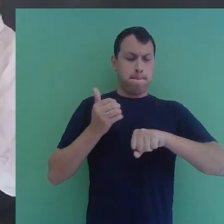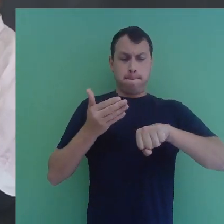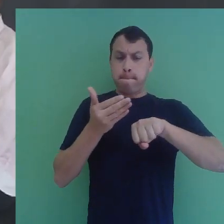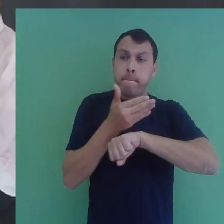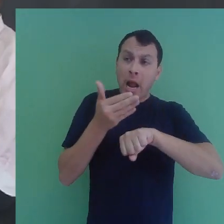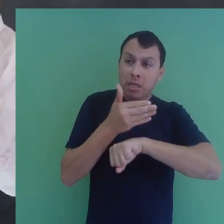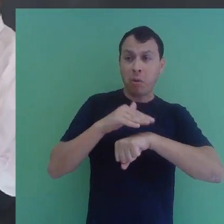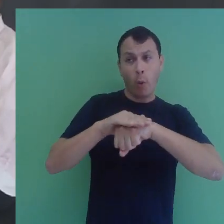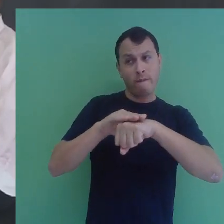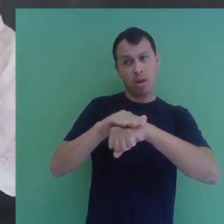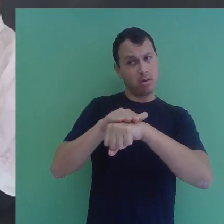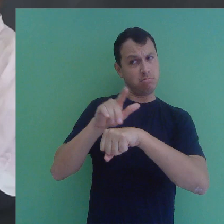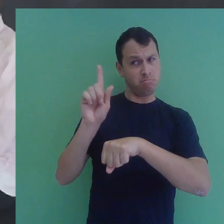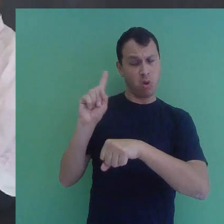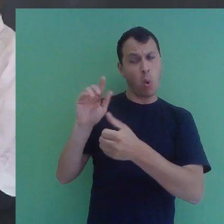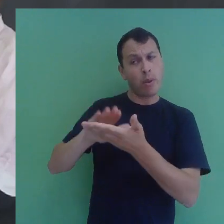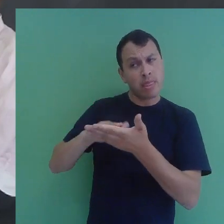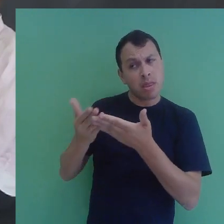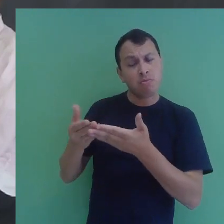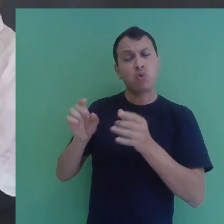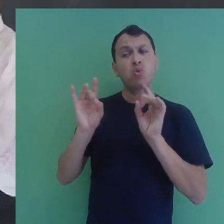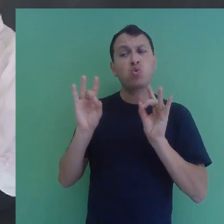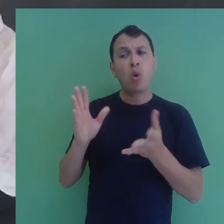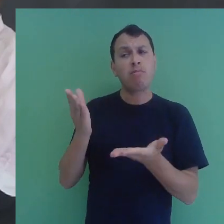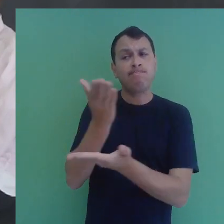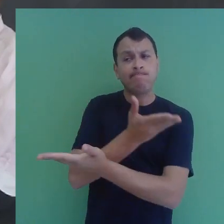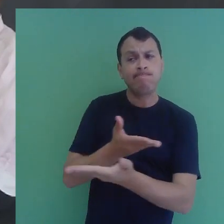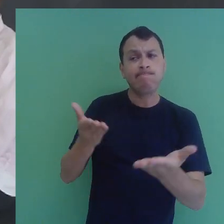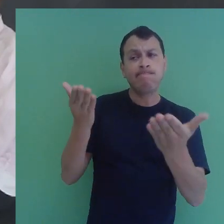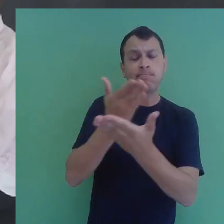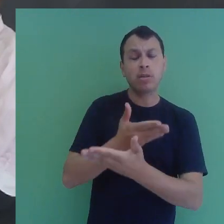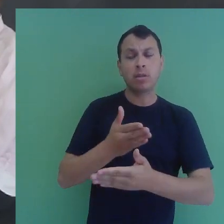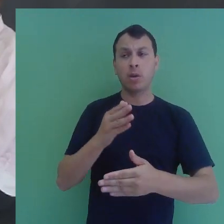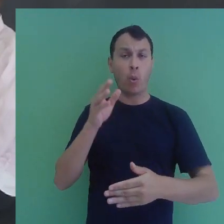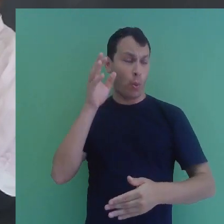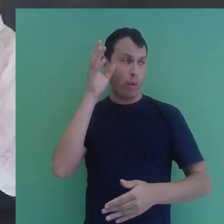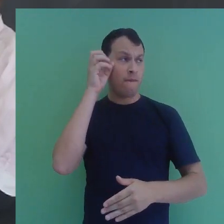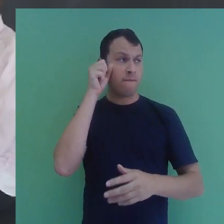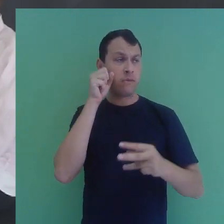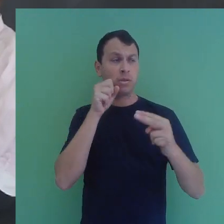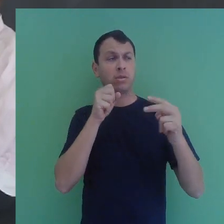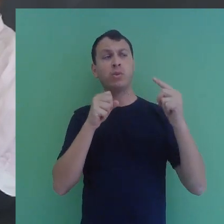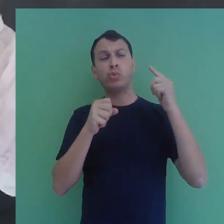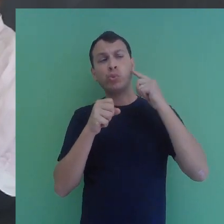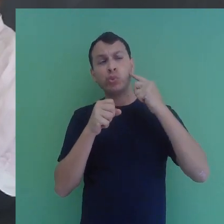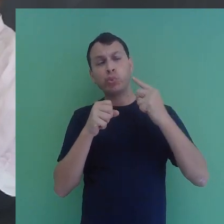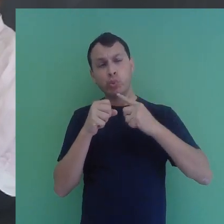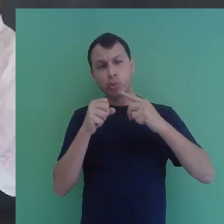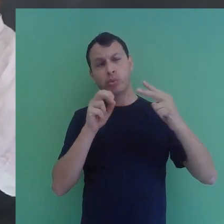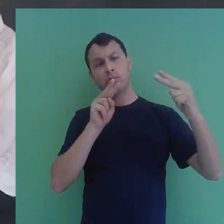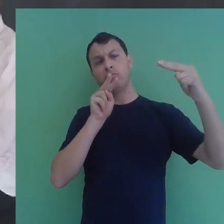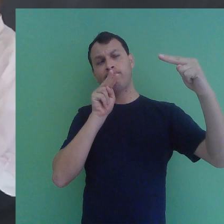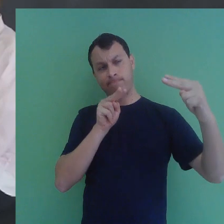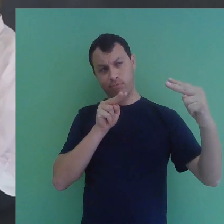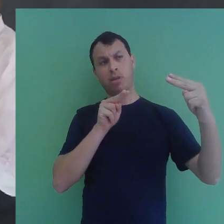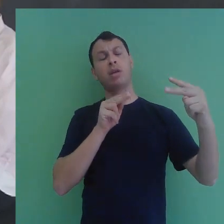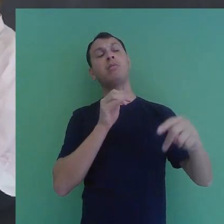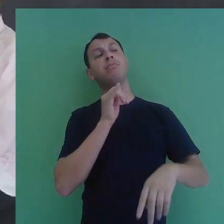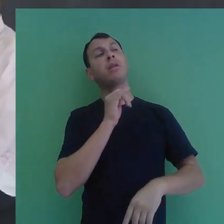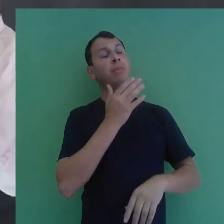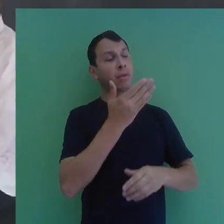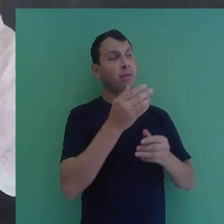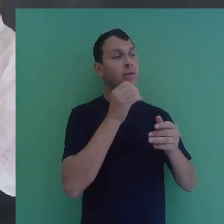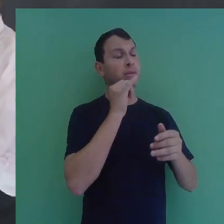desse papel. Por quê? Porque quando a pessoa, o ouvinte, fala diretamente para o surdo, olhando para ele, isso confere